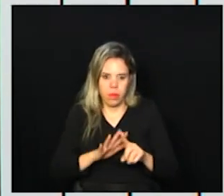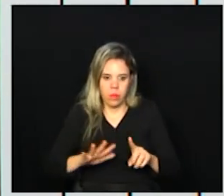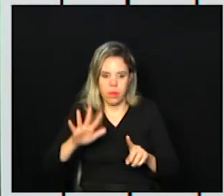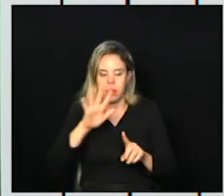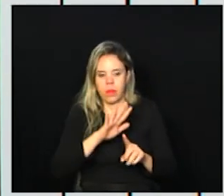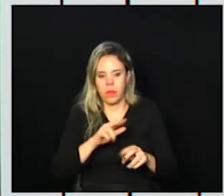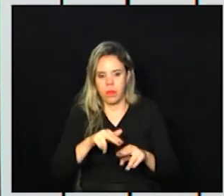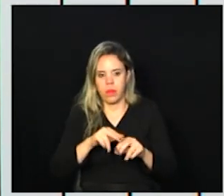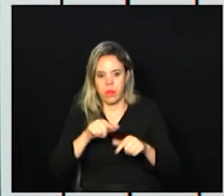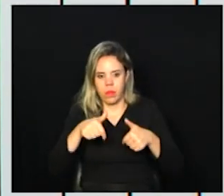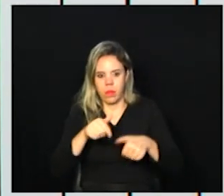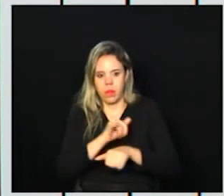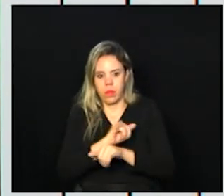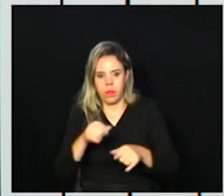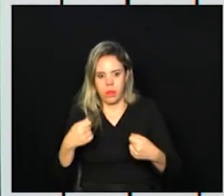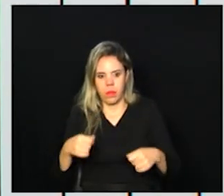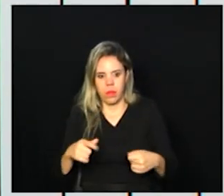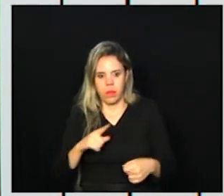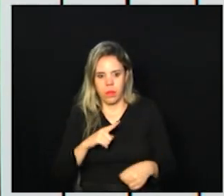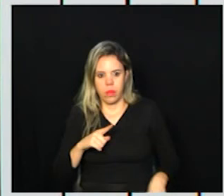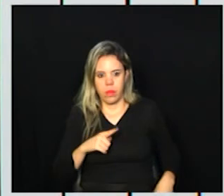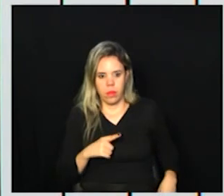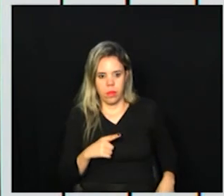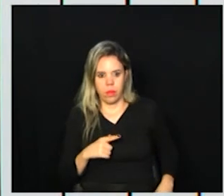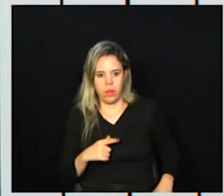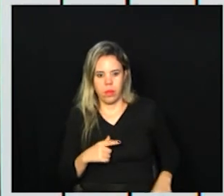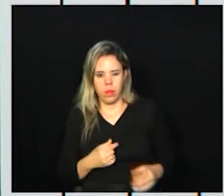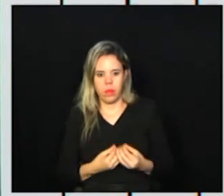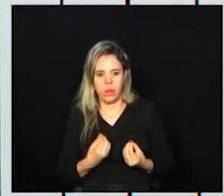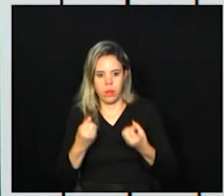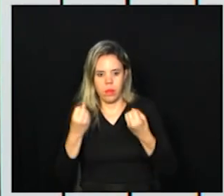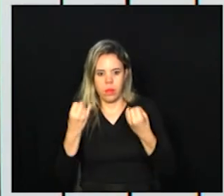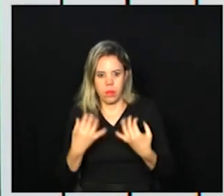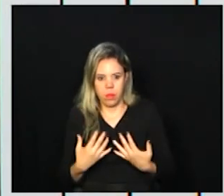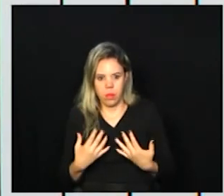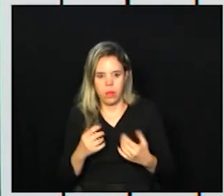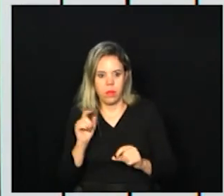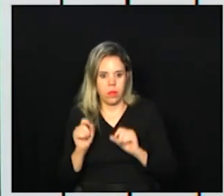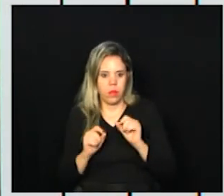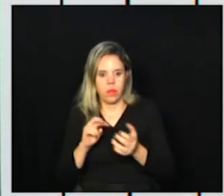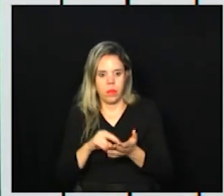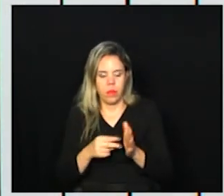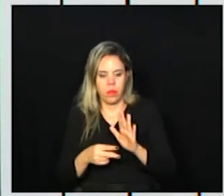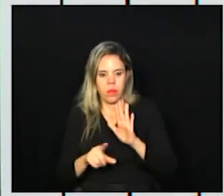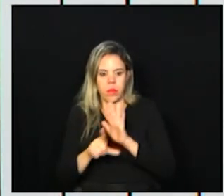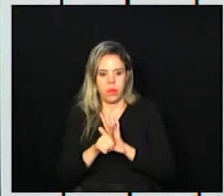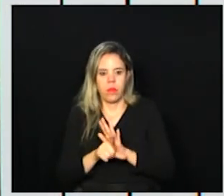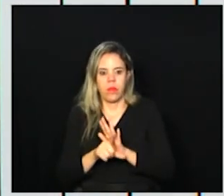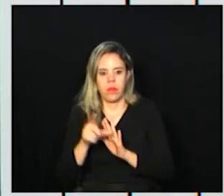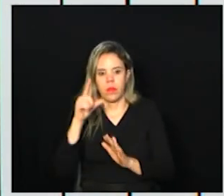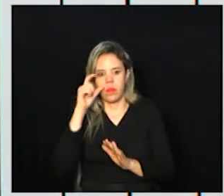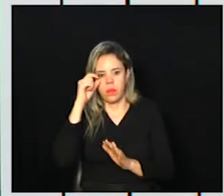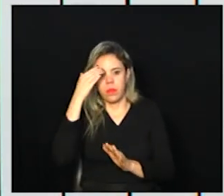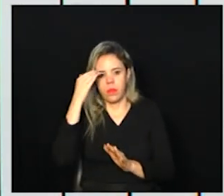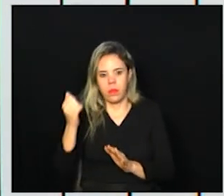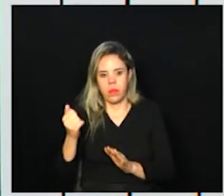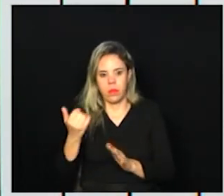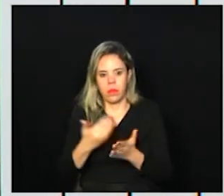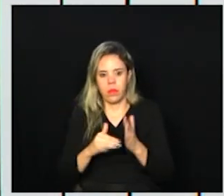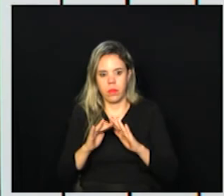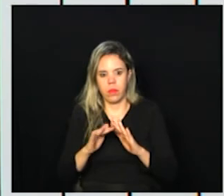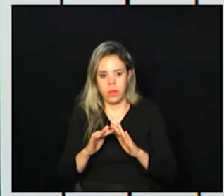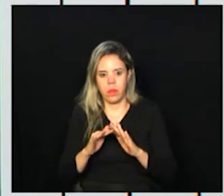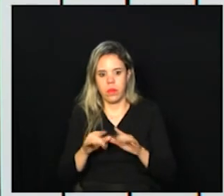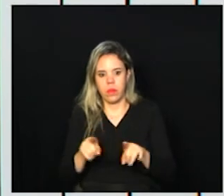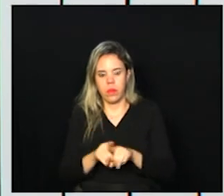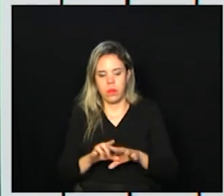isso que eu reforço que a necessidade da gente ter a explicação do que é a Lei Maria da Penha nas escolas, não só a Lei da Maria da Penha, mas